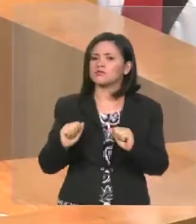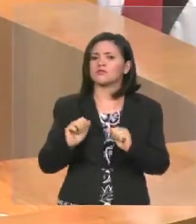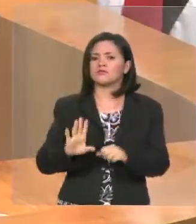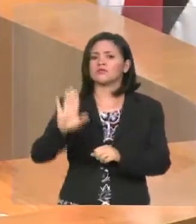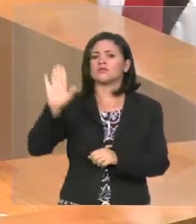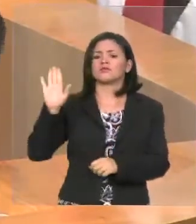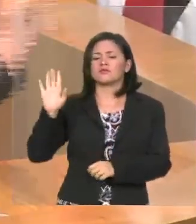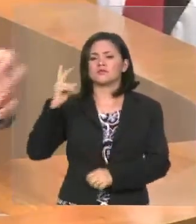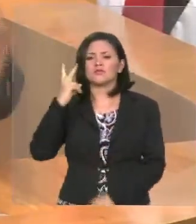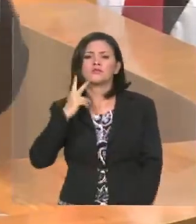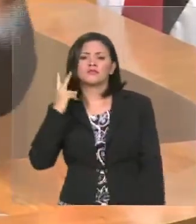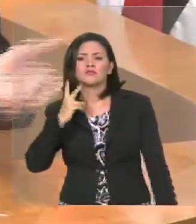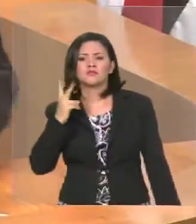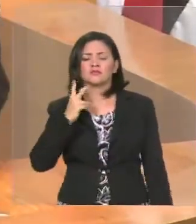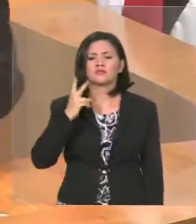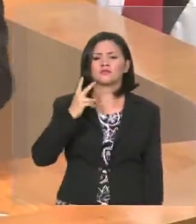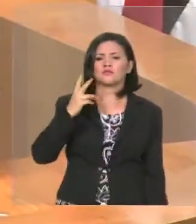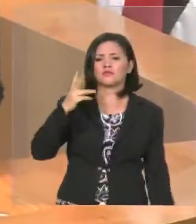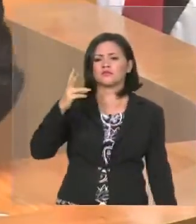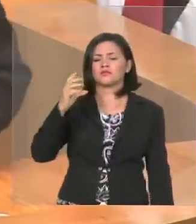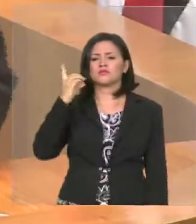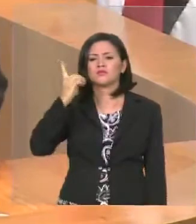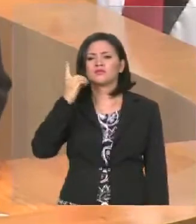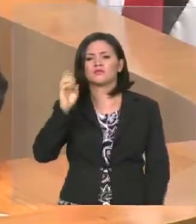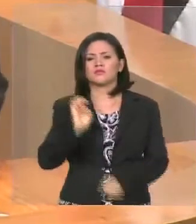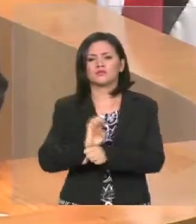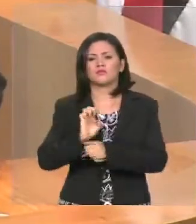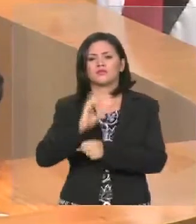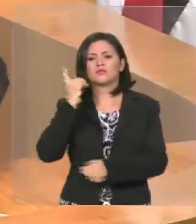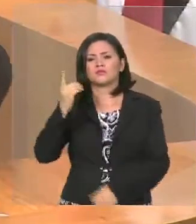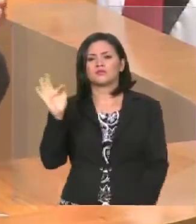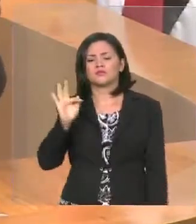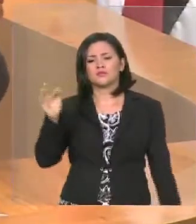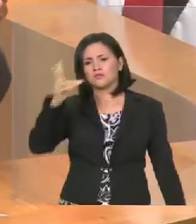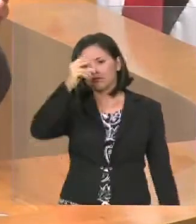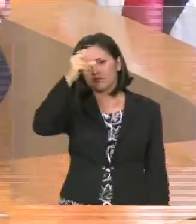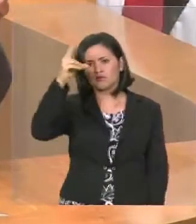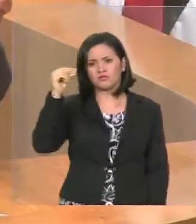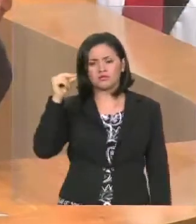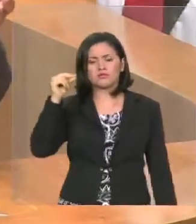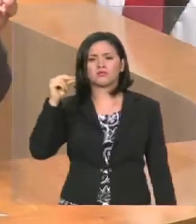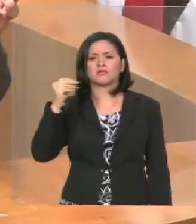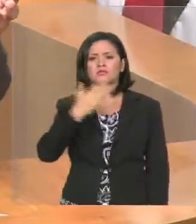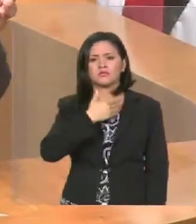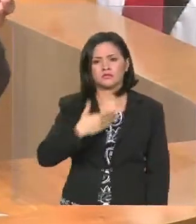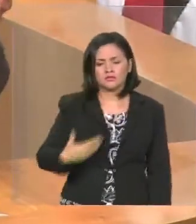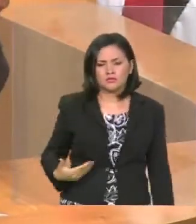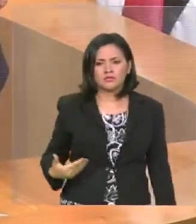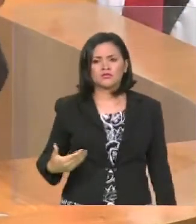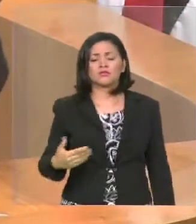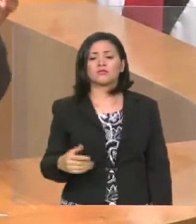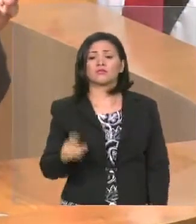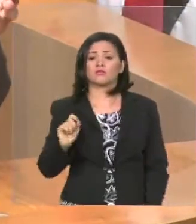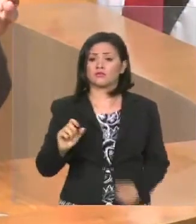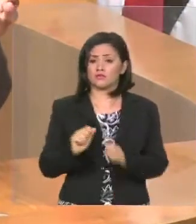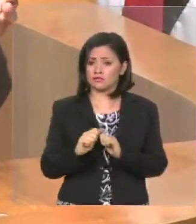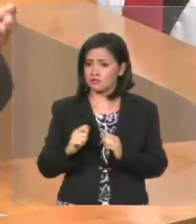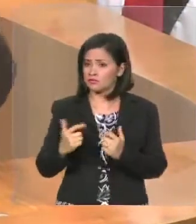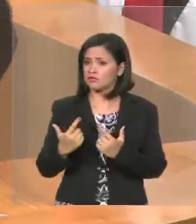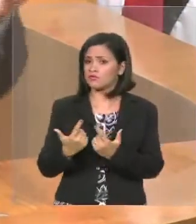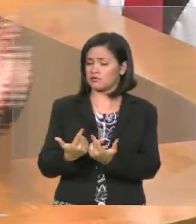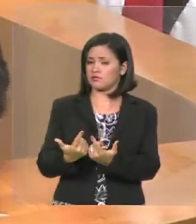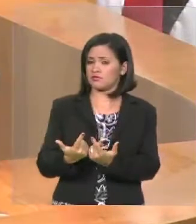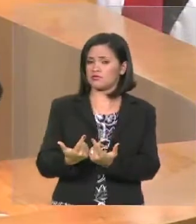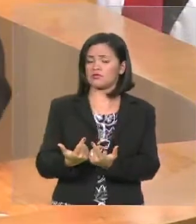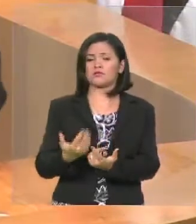federal, prefeito, governador, que é possível, que na Assembleia Legislativa do Estado do Maranhão, a exemplo do deputado Hélito,